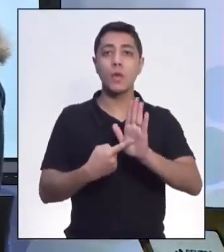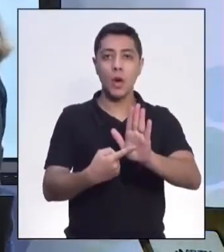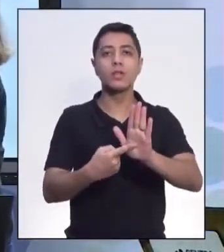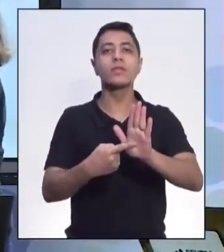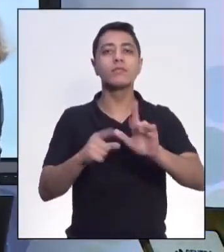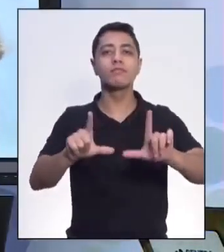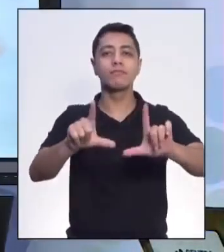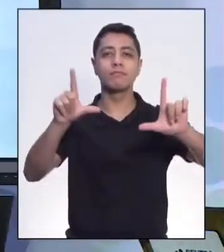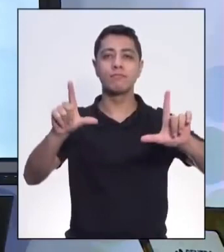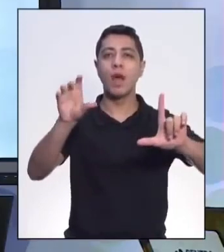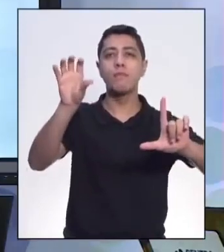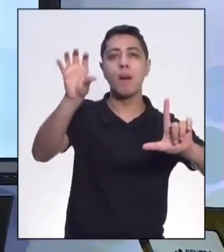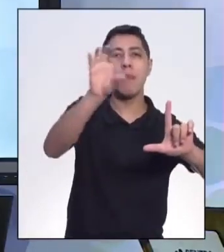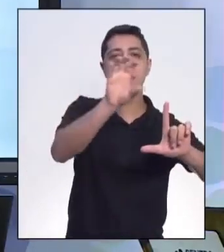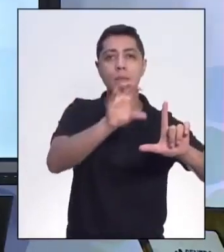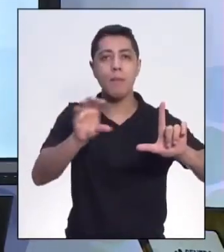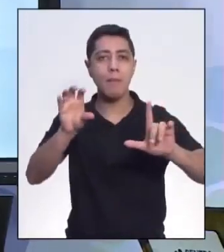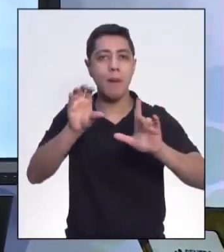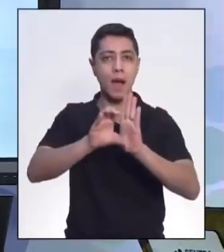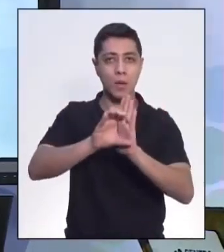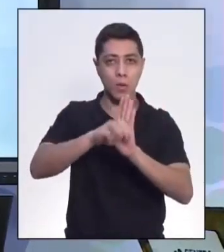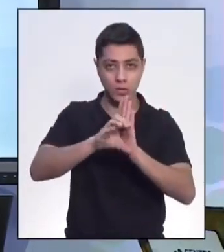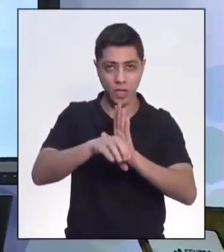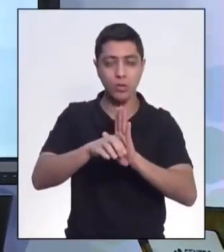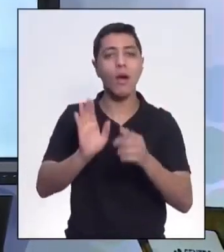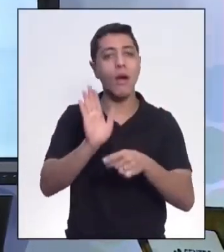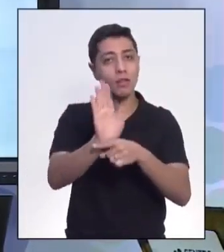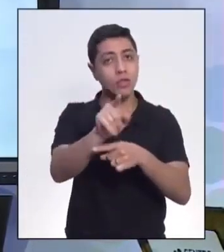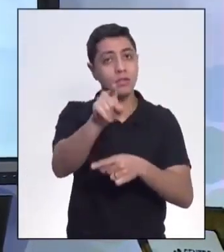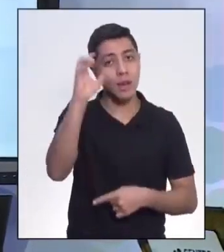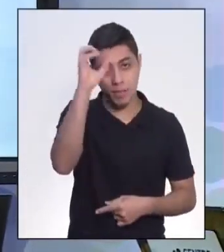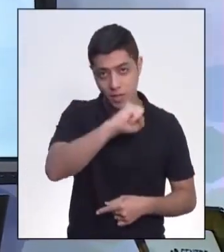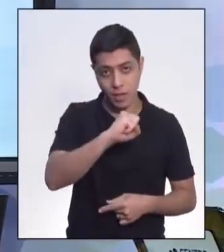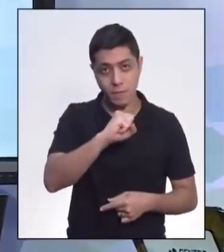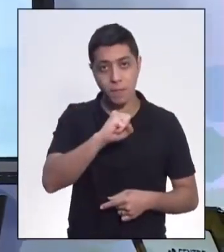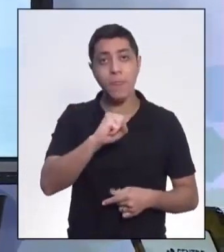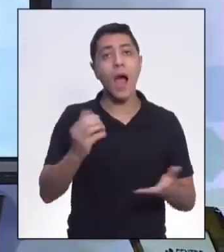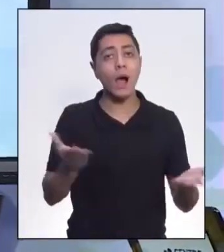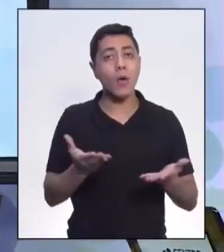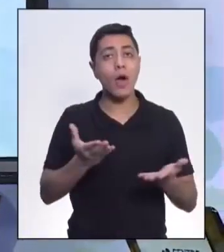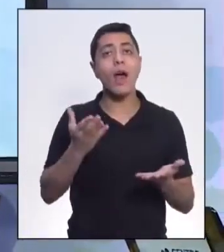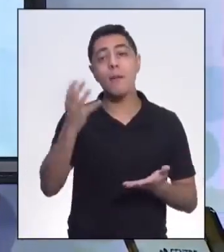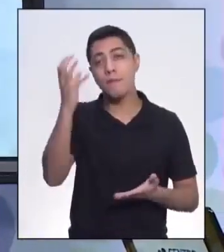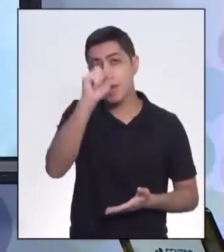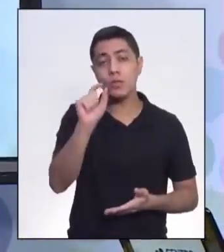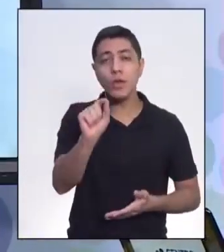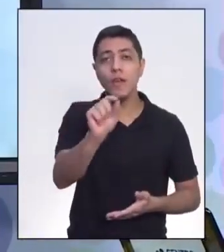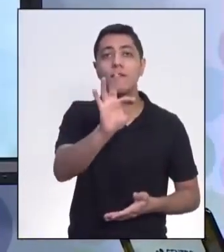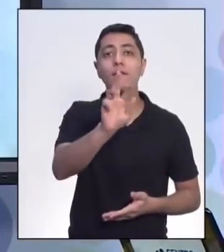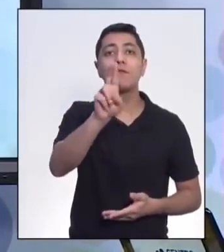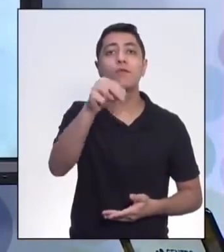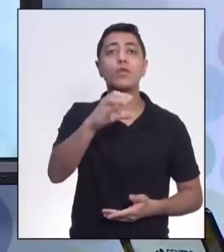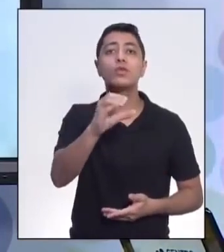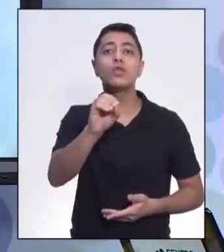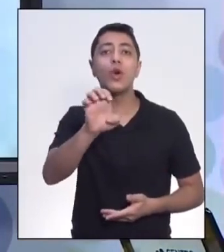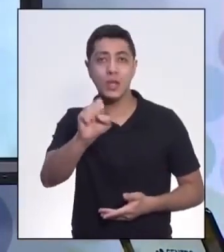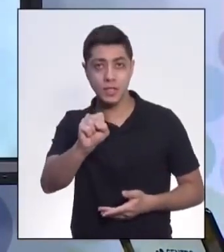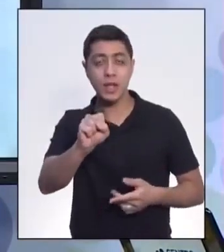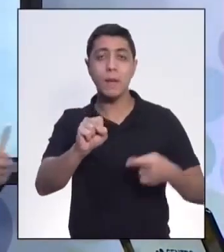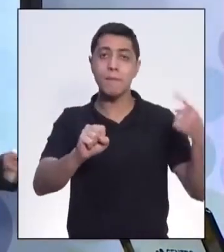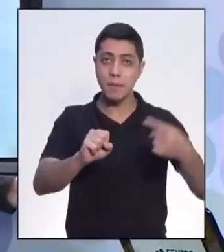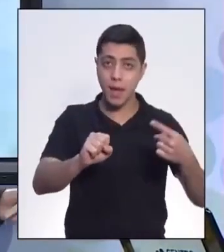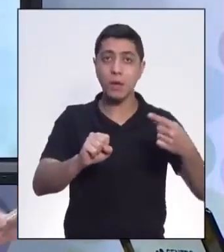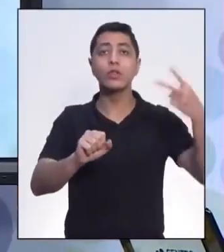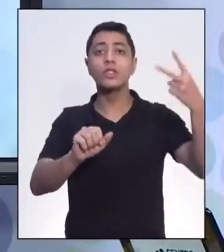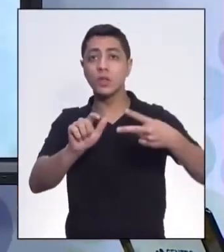Lembra, esse bimestre nós trabalhamos funções, principalmente o quê? Funções de primeiro e segundo grau e a contextualização delas. Foi um